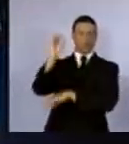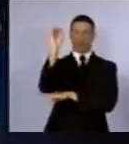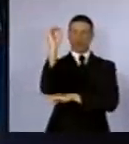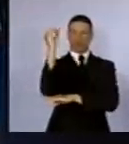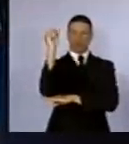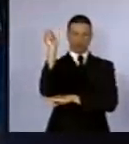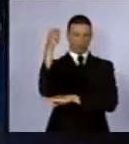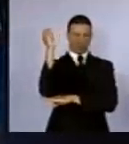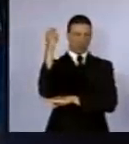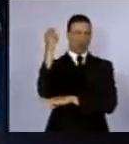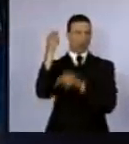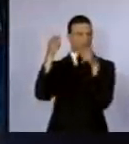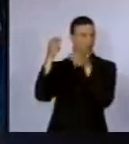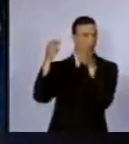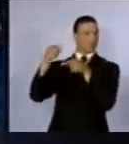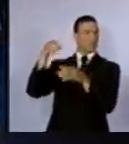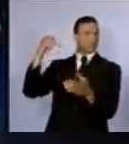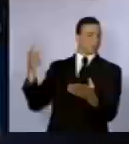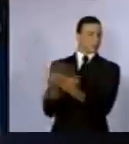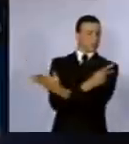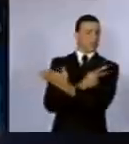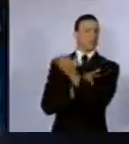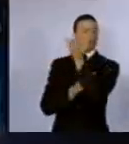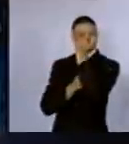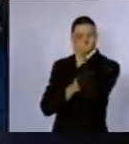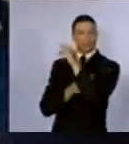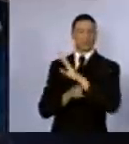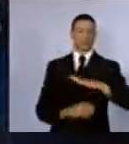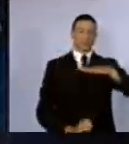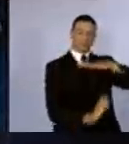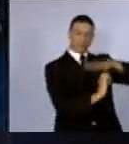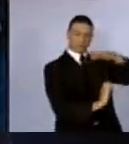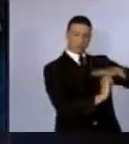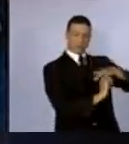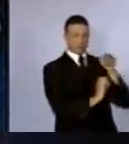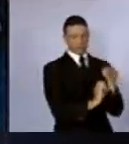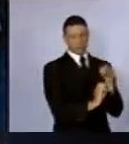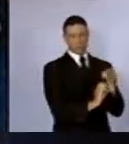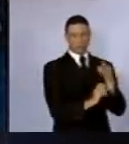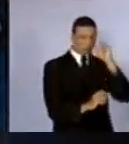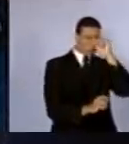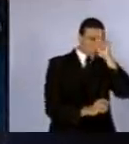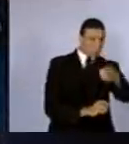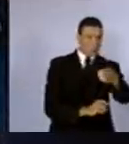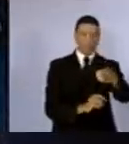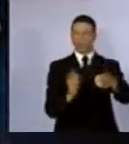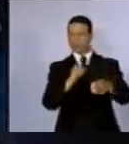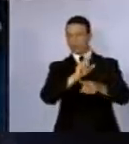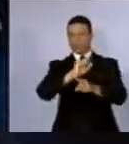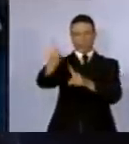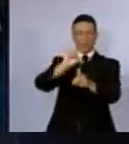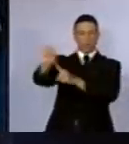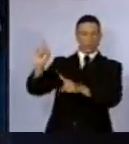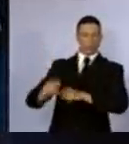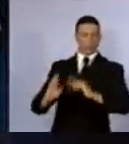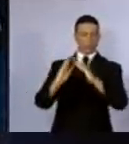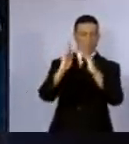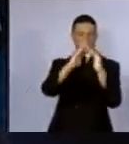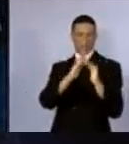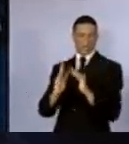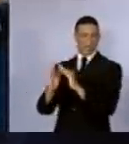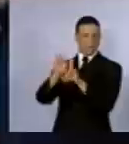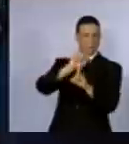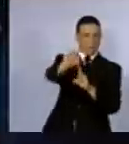Sul, né, no qual a agência local exigiu que todas as empresas providenciassem a desocupação de todas as faixas de servidão